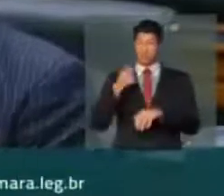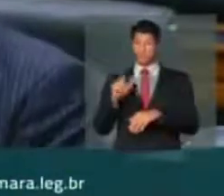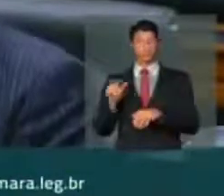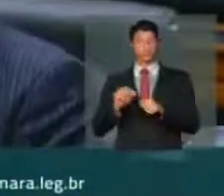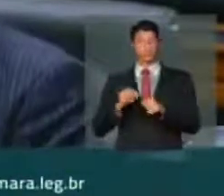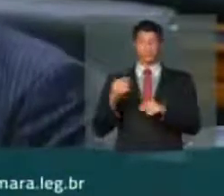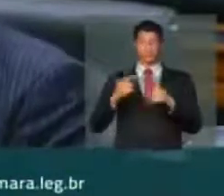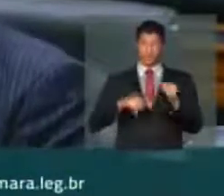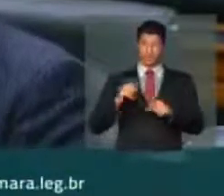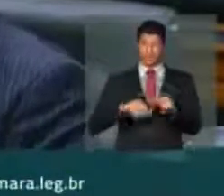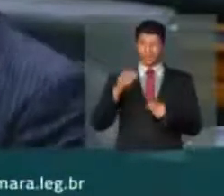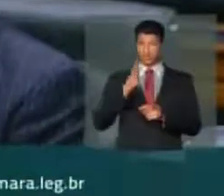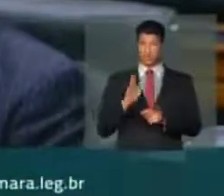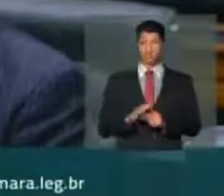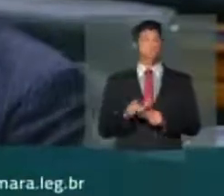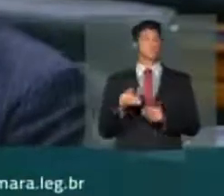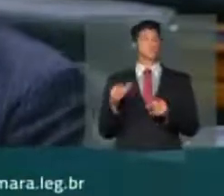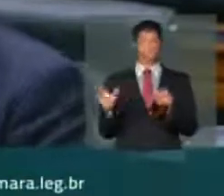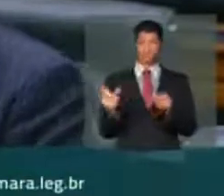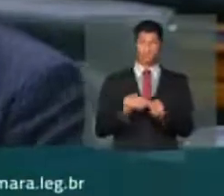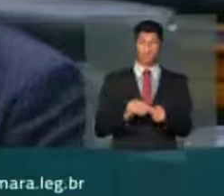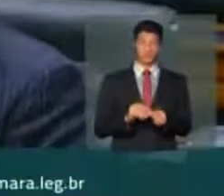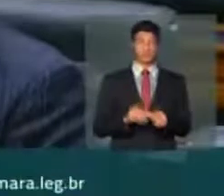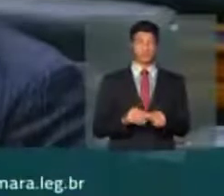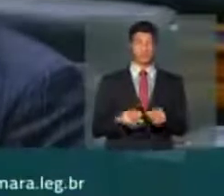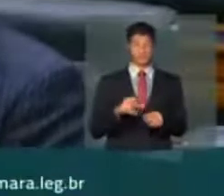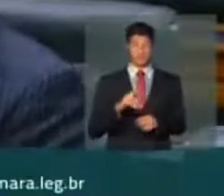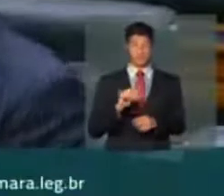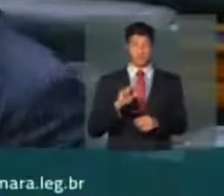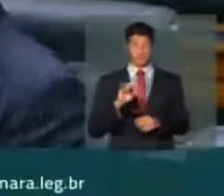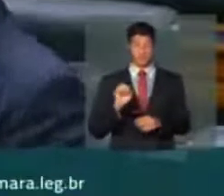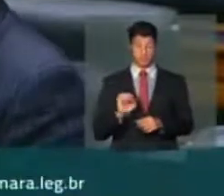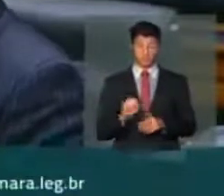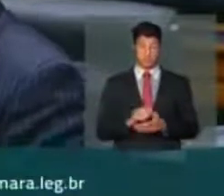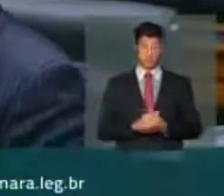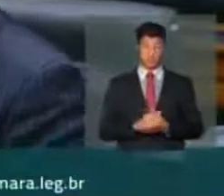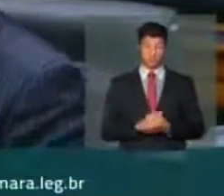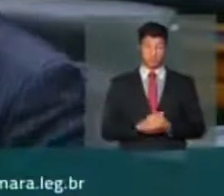o material nacional, às vezes nem colocam o material da prótese.